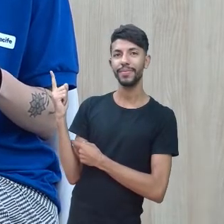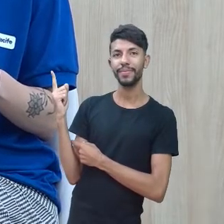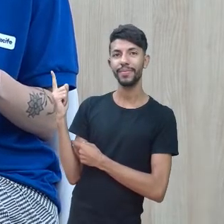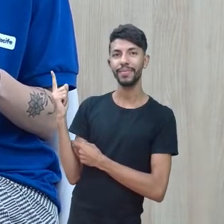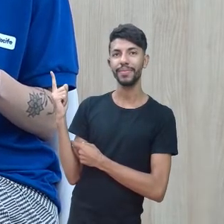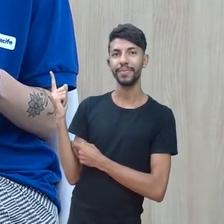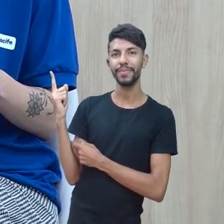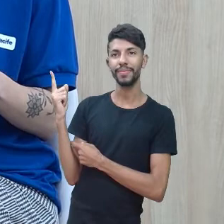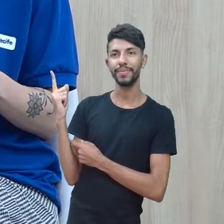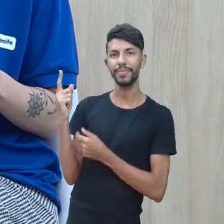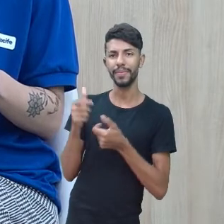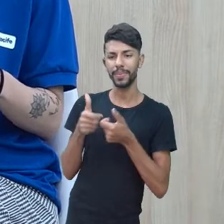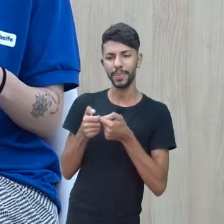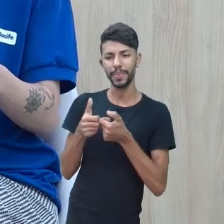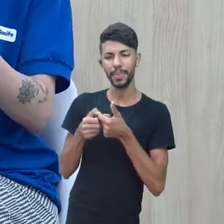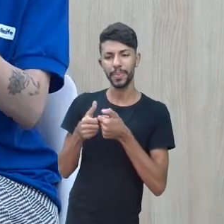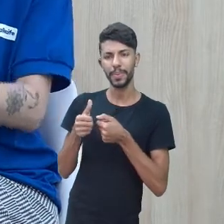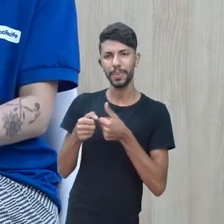Olha.